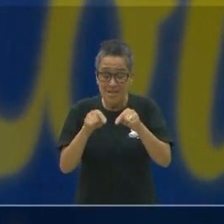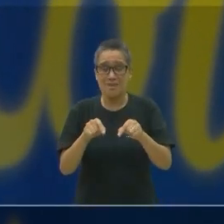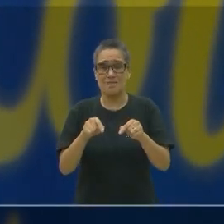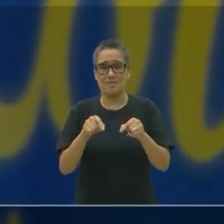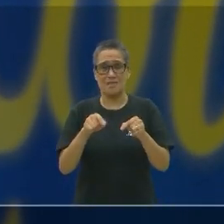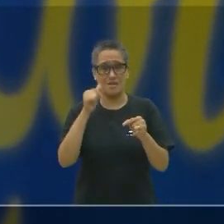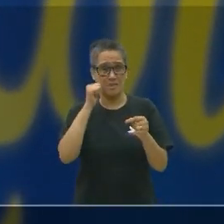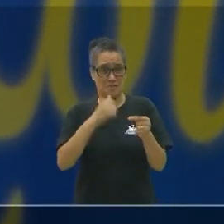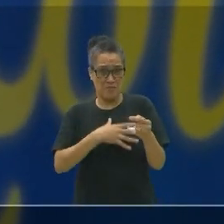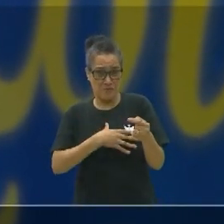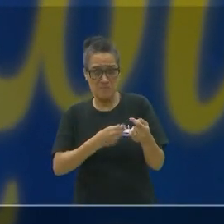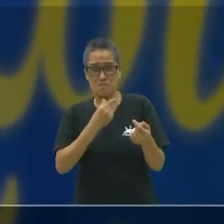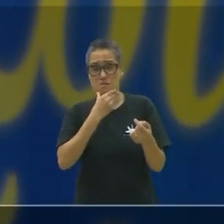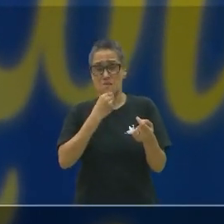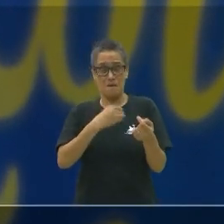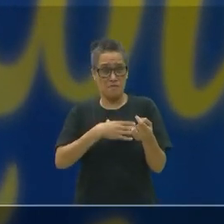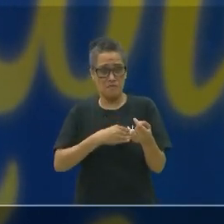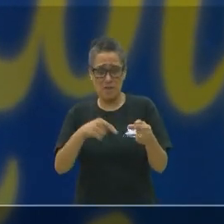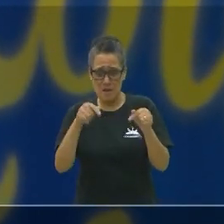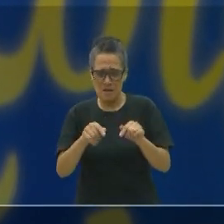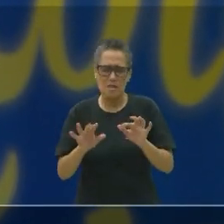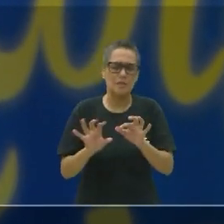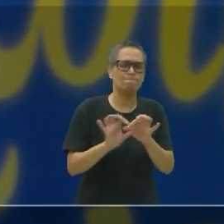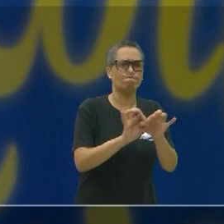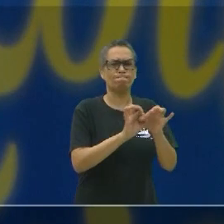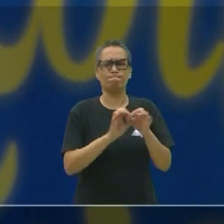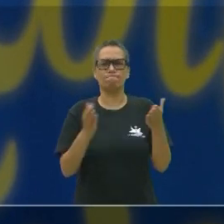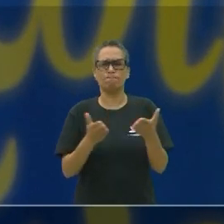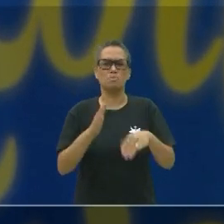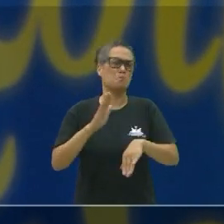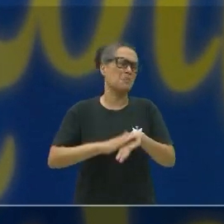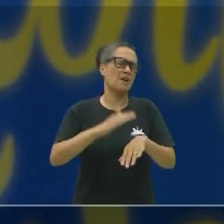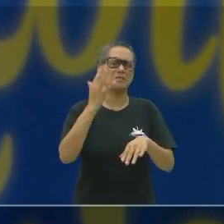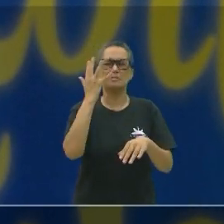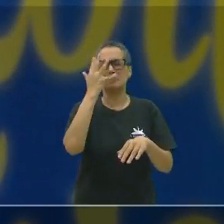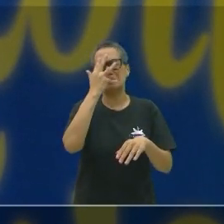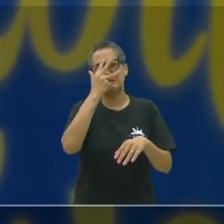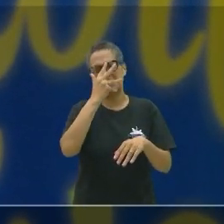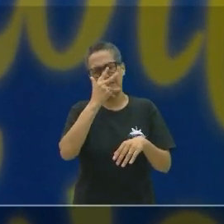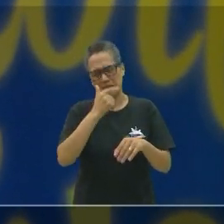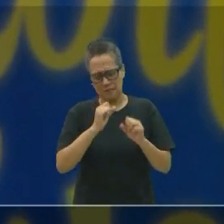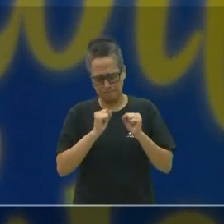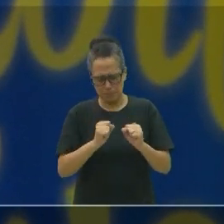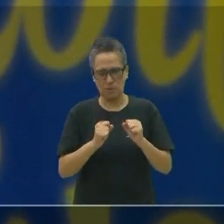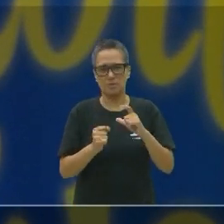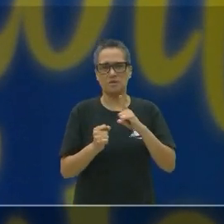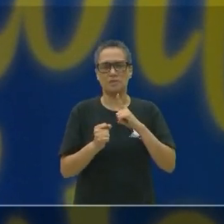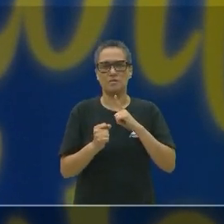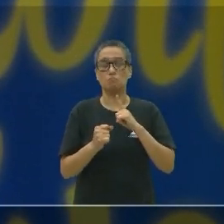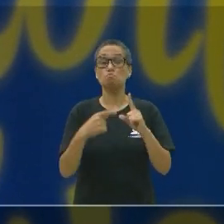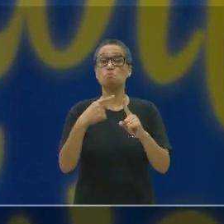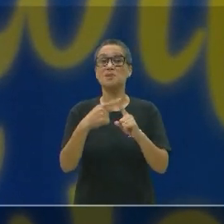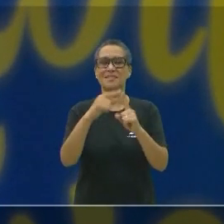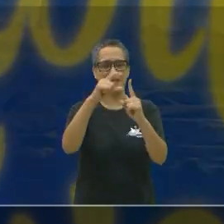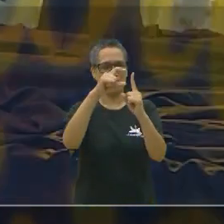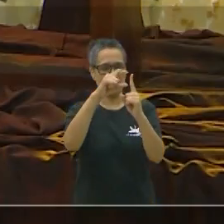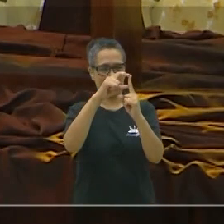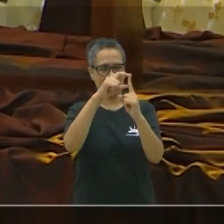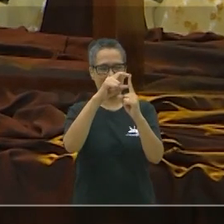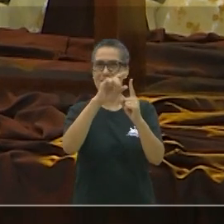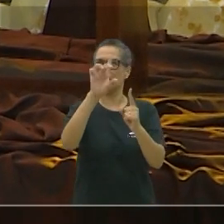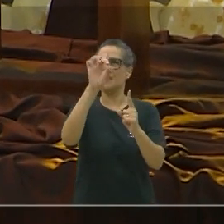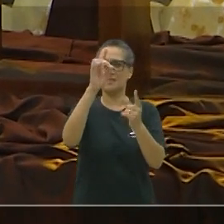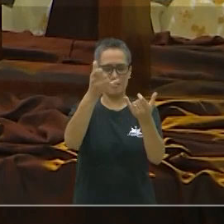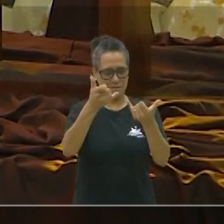se une agora. A maior beleza que possa existir. Porque a palavra do Senhor diz que Ele não